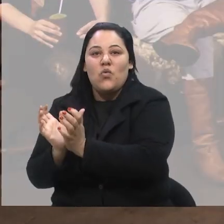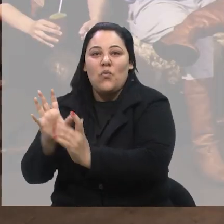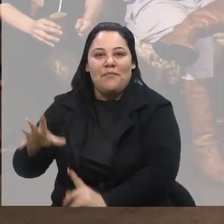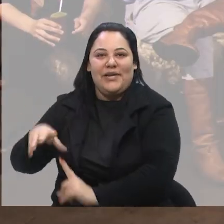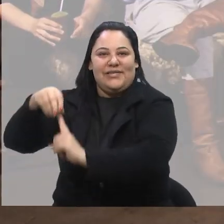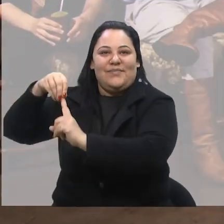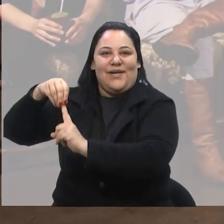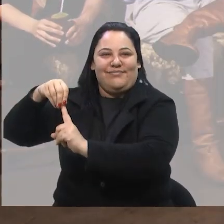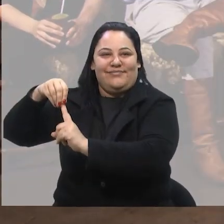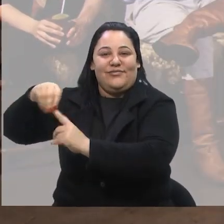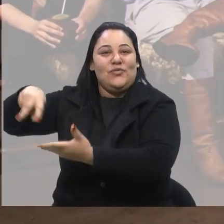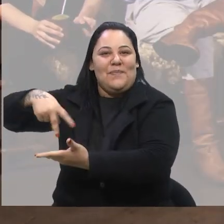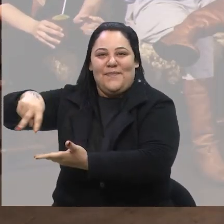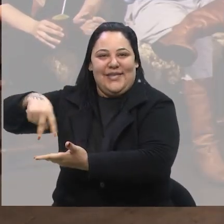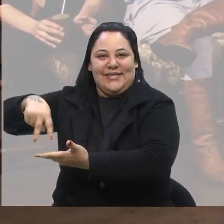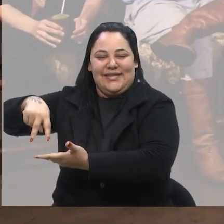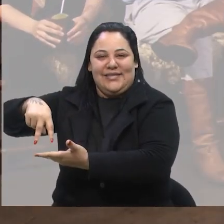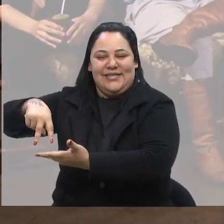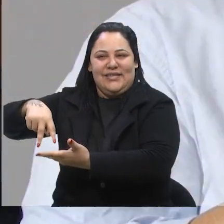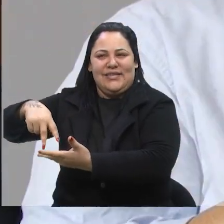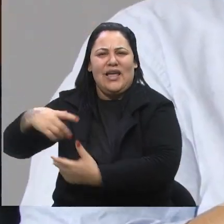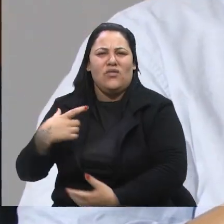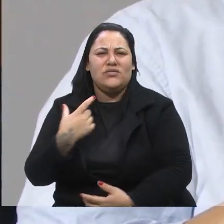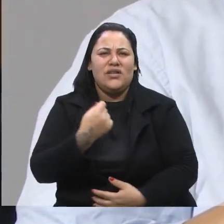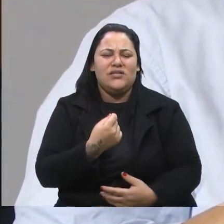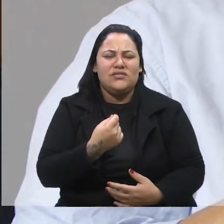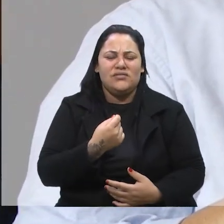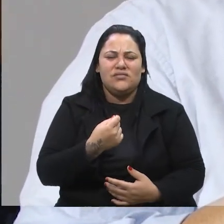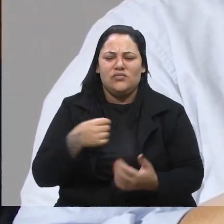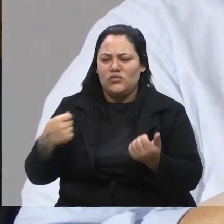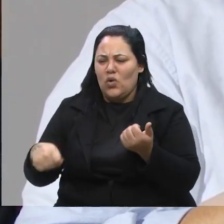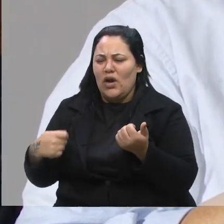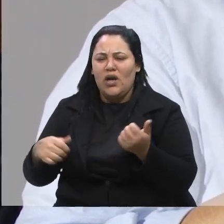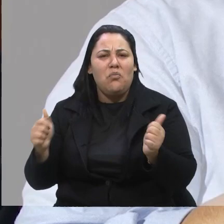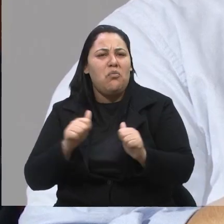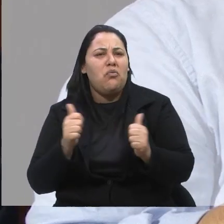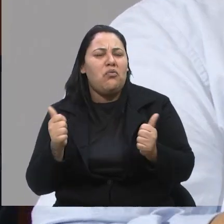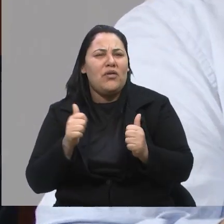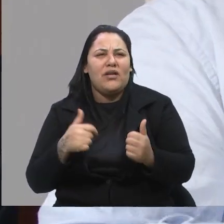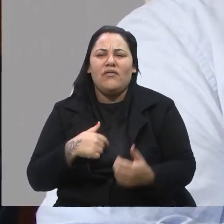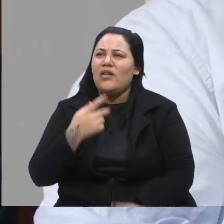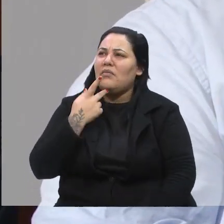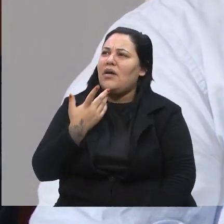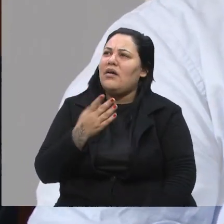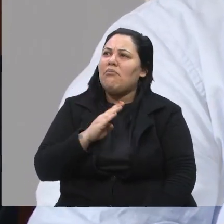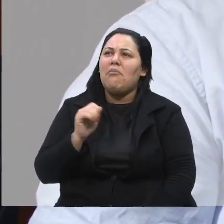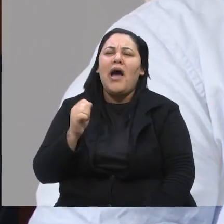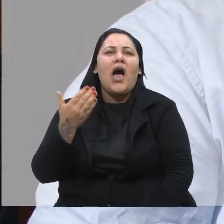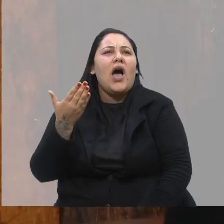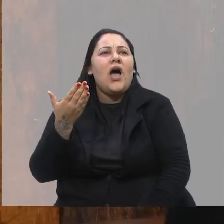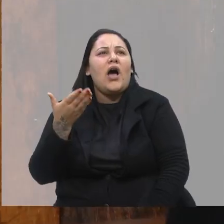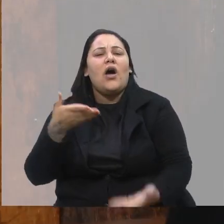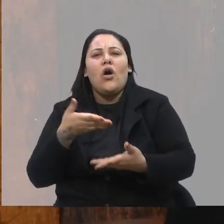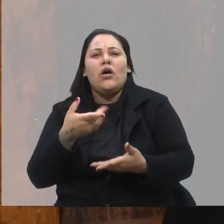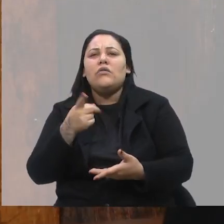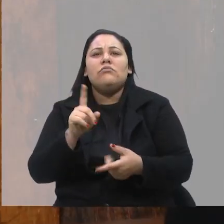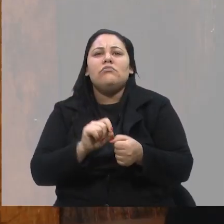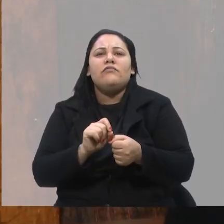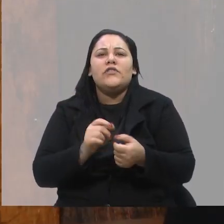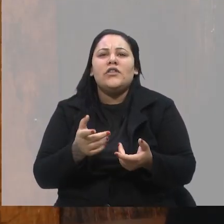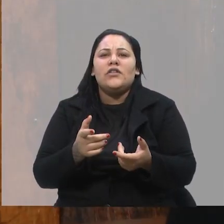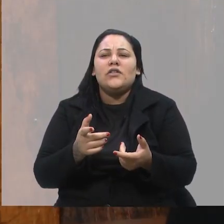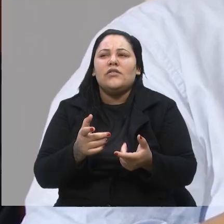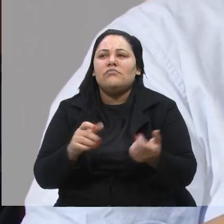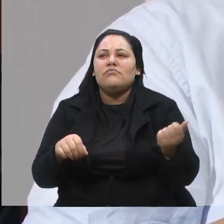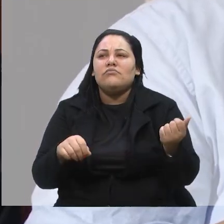né? E daí eu saí tocando e tal, e daí eu falei, agora eu vou tocar com quem? Né?